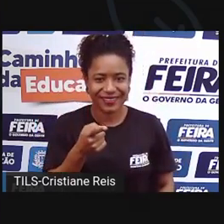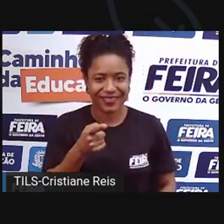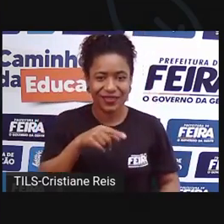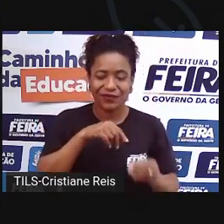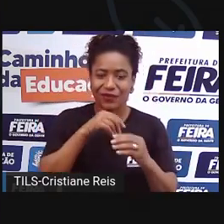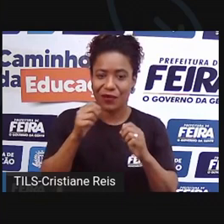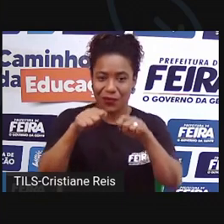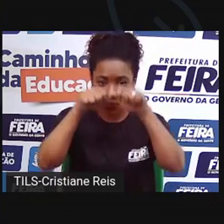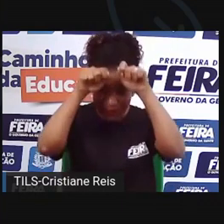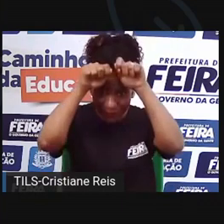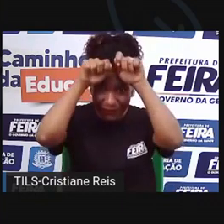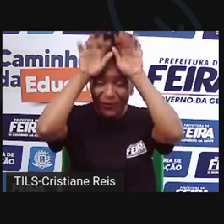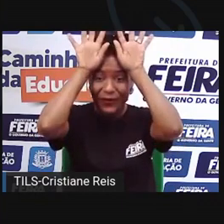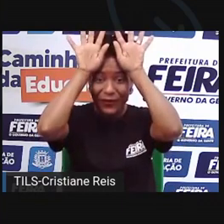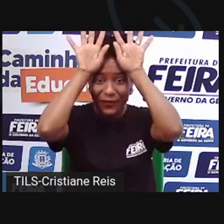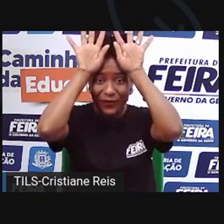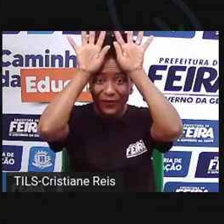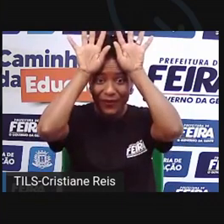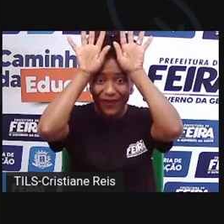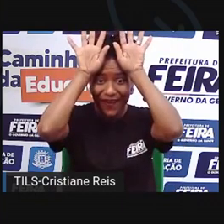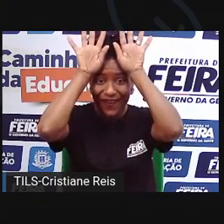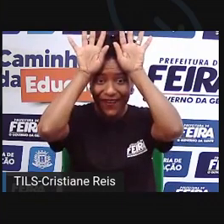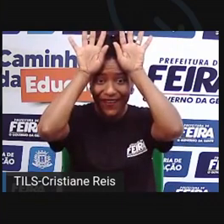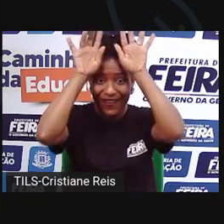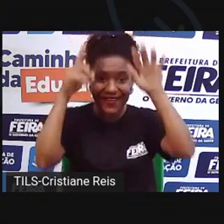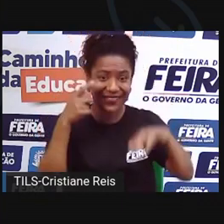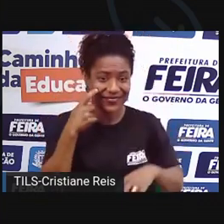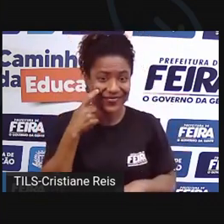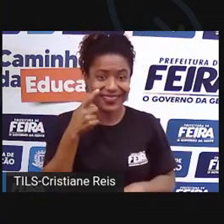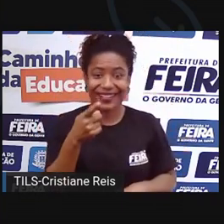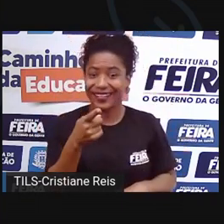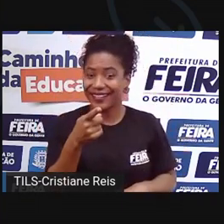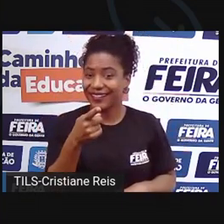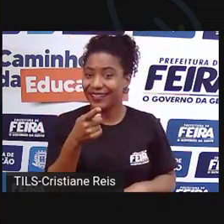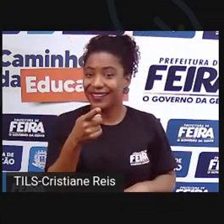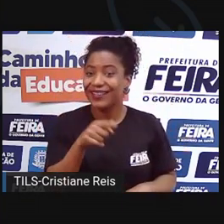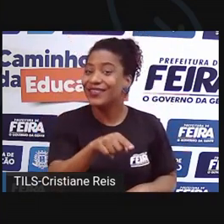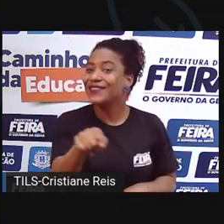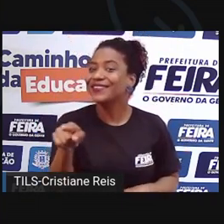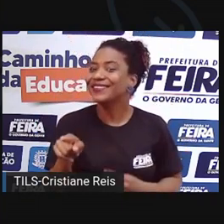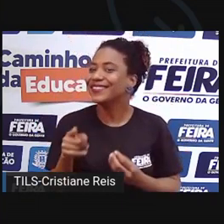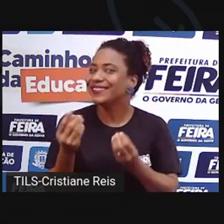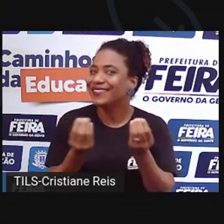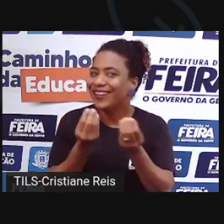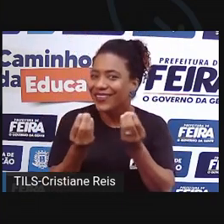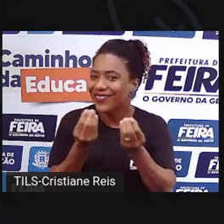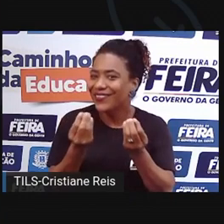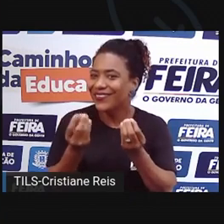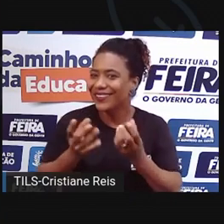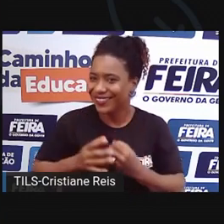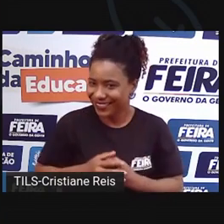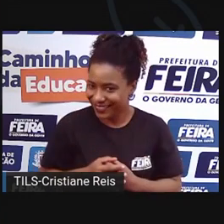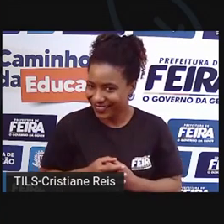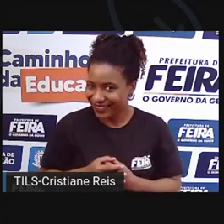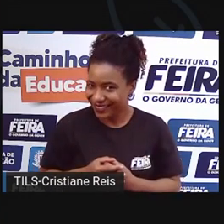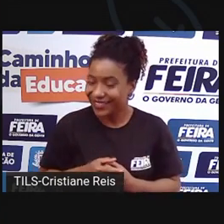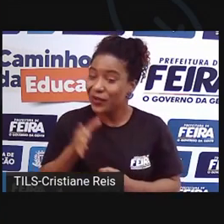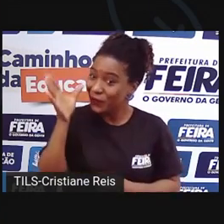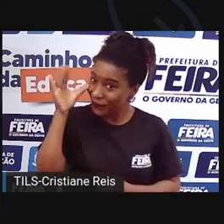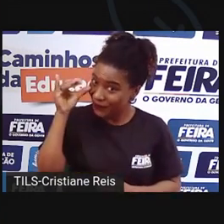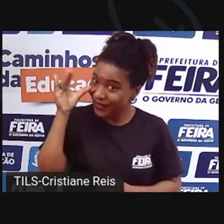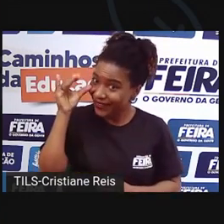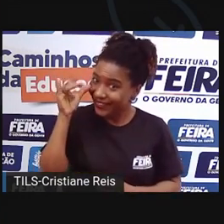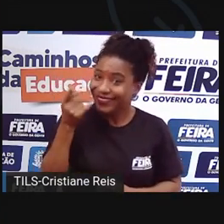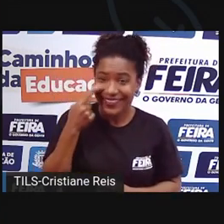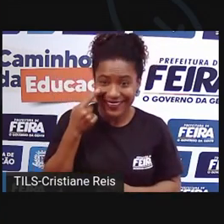Olha como é que ficou o meu. E aí, como é que vai ficar o de vocês? Estou curiosa